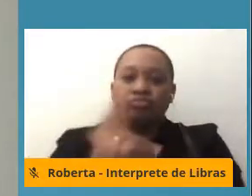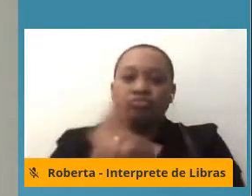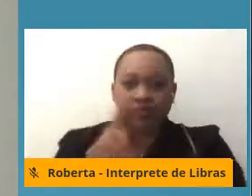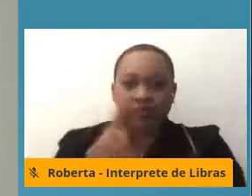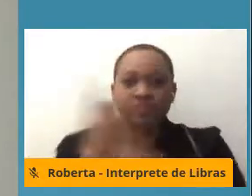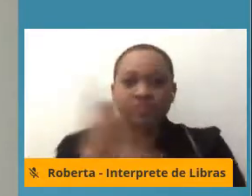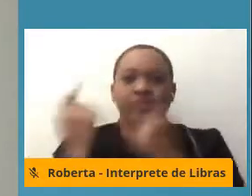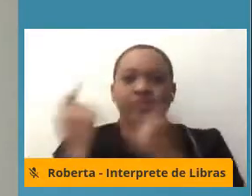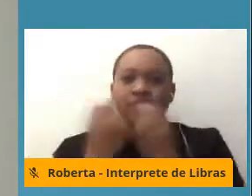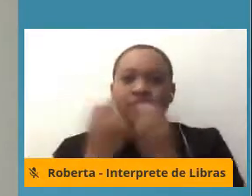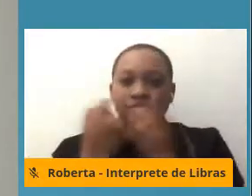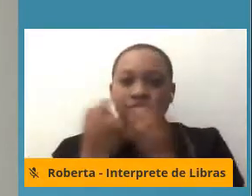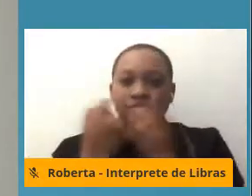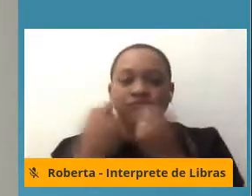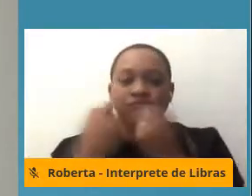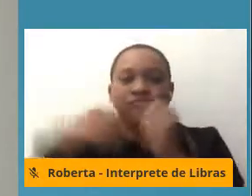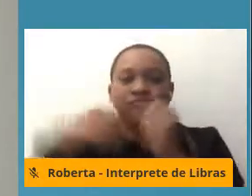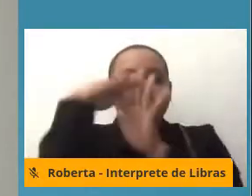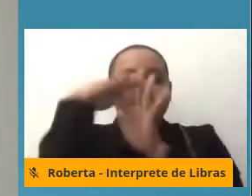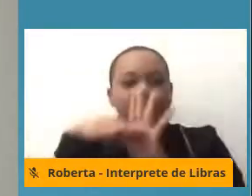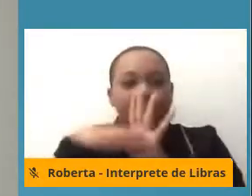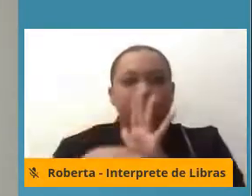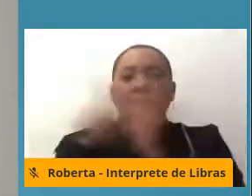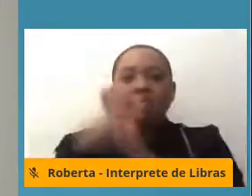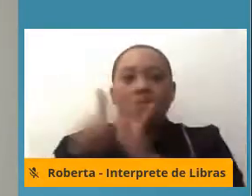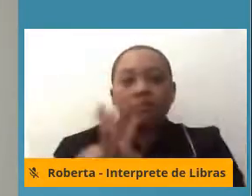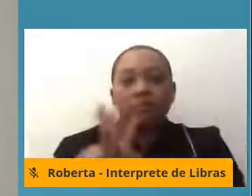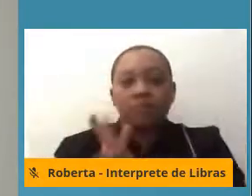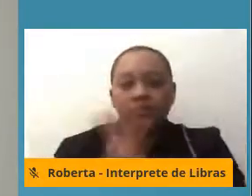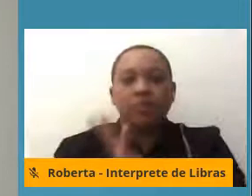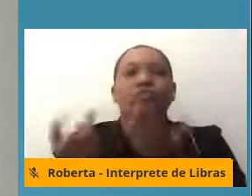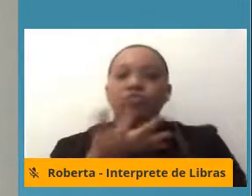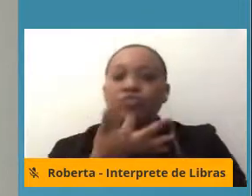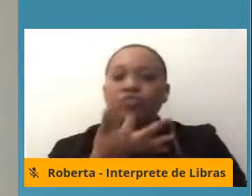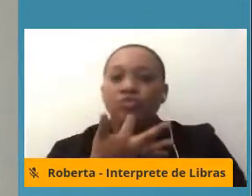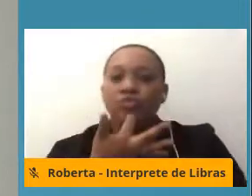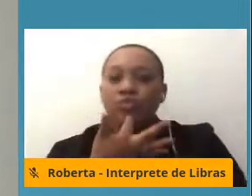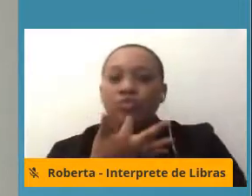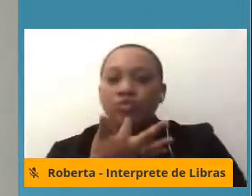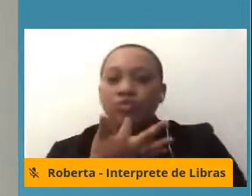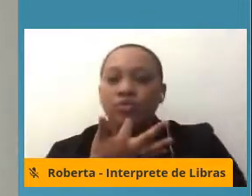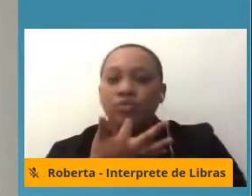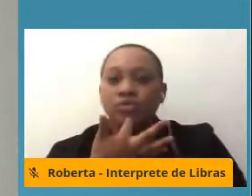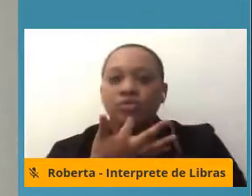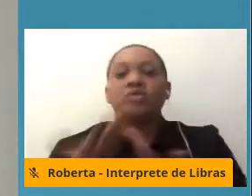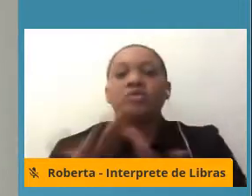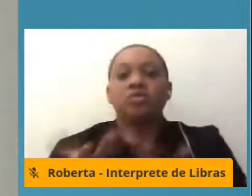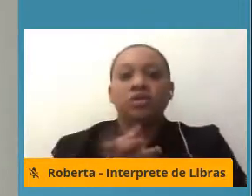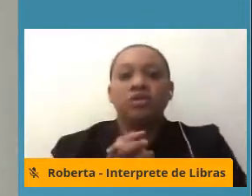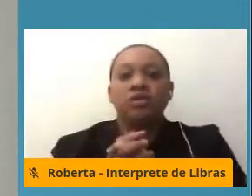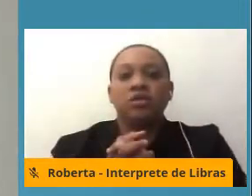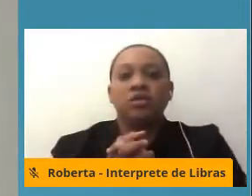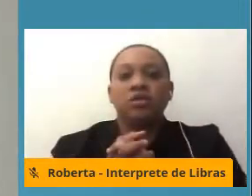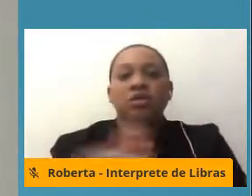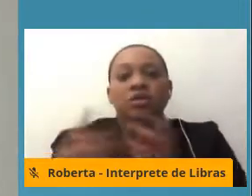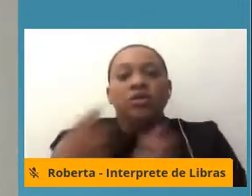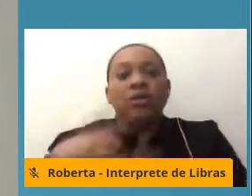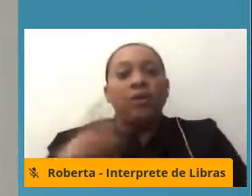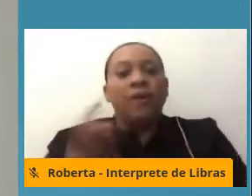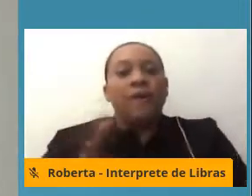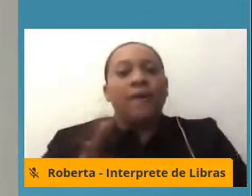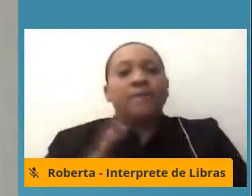tem que preencher, né, eu fiquei com medo, porque como eu não tinha experiência em divulgação científica, falei, poxa, não vou conseguir colocar Maceió